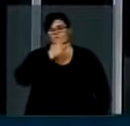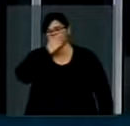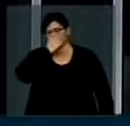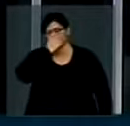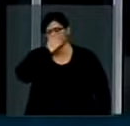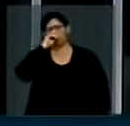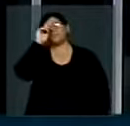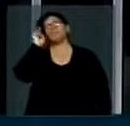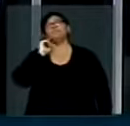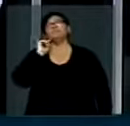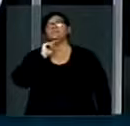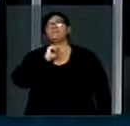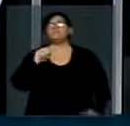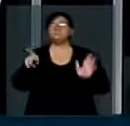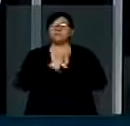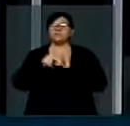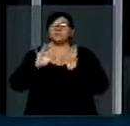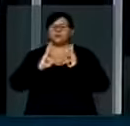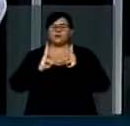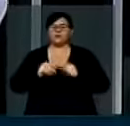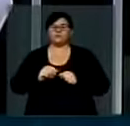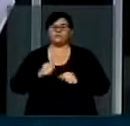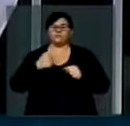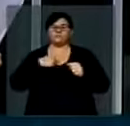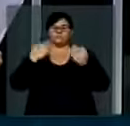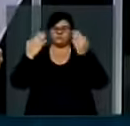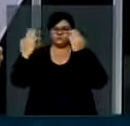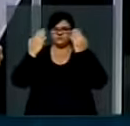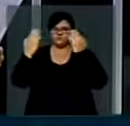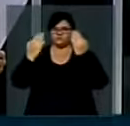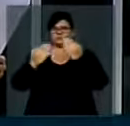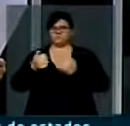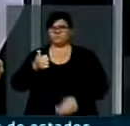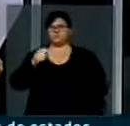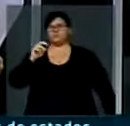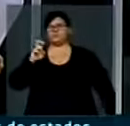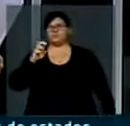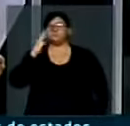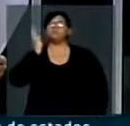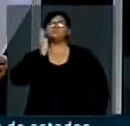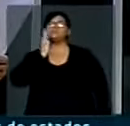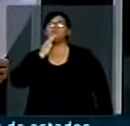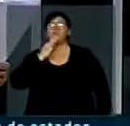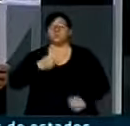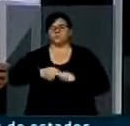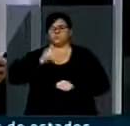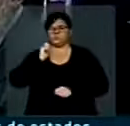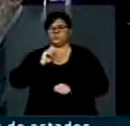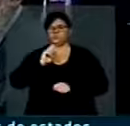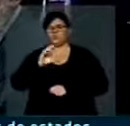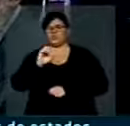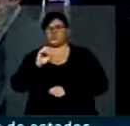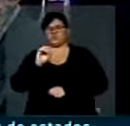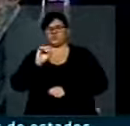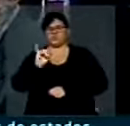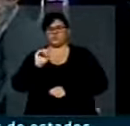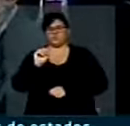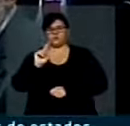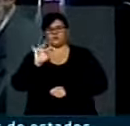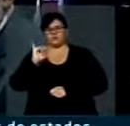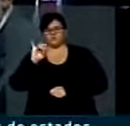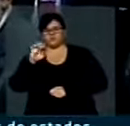isso é para todos. Então faço a comparação dos 15 bilhões de bônus, 270 bilhões de royalties, 730